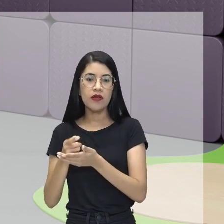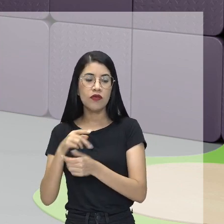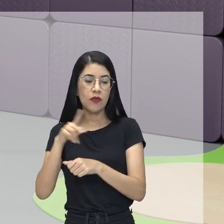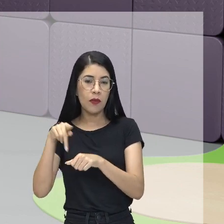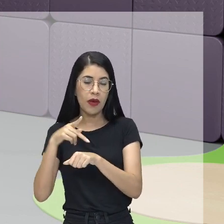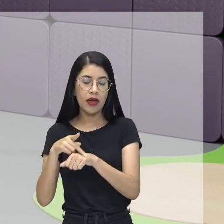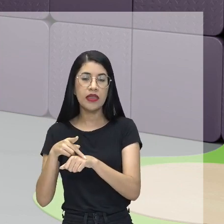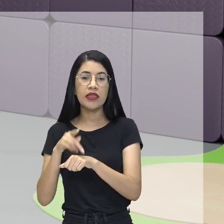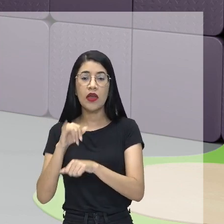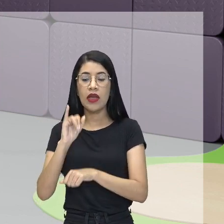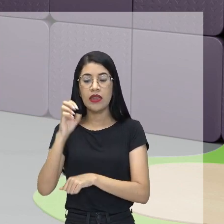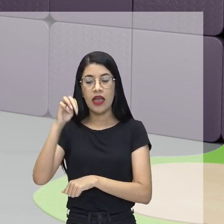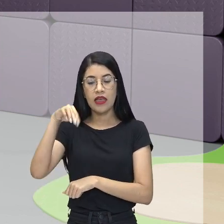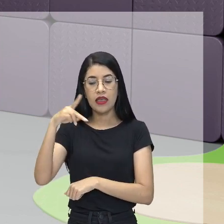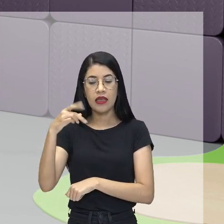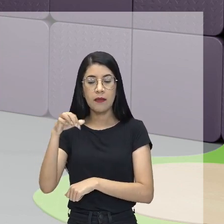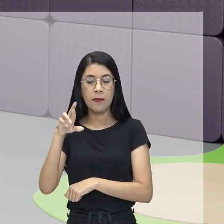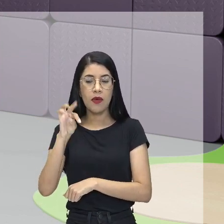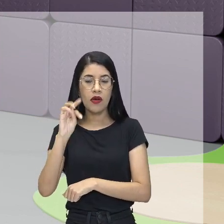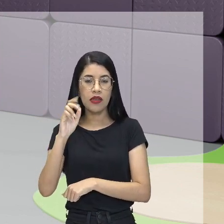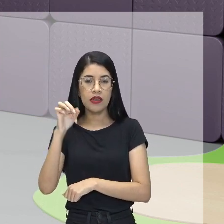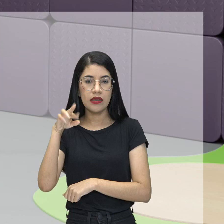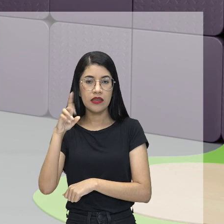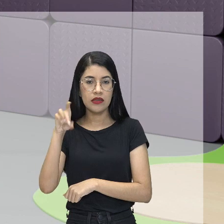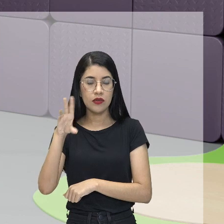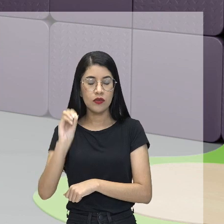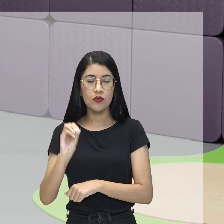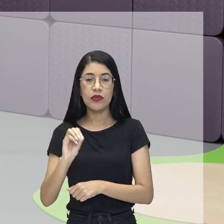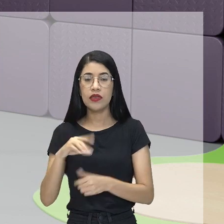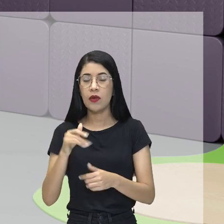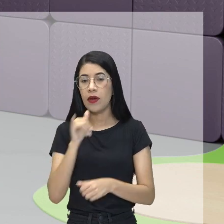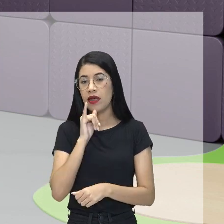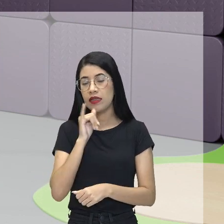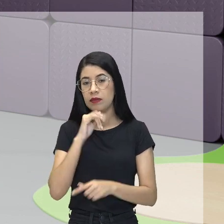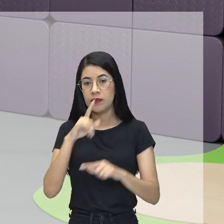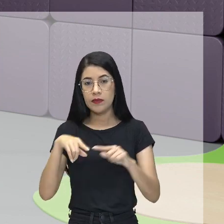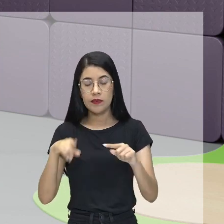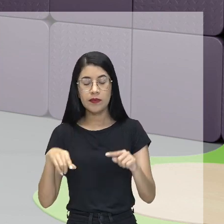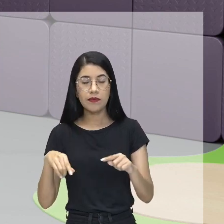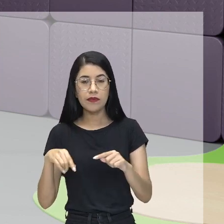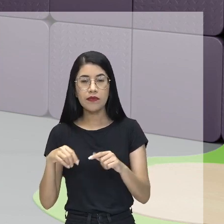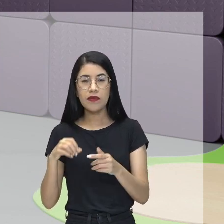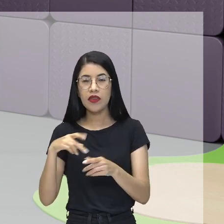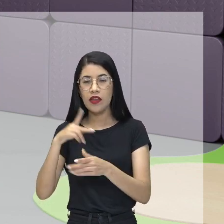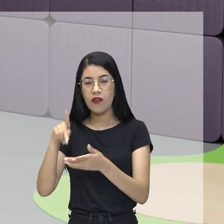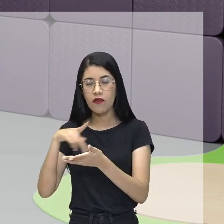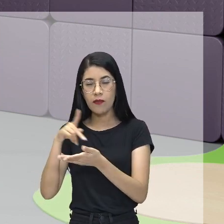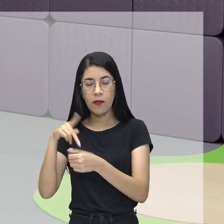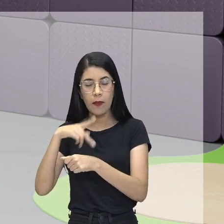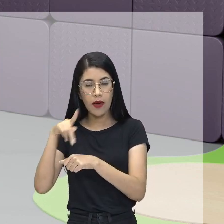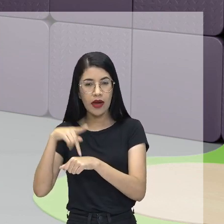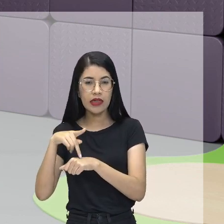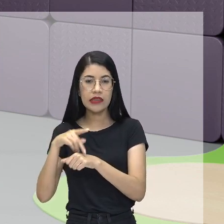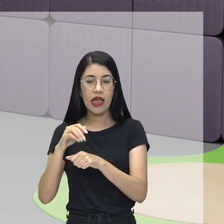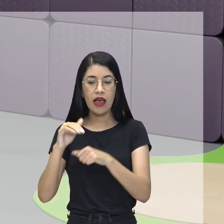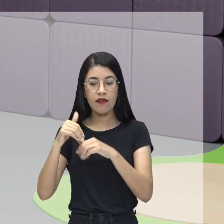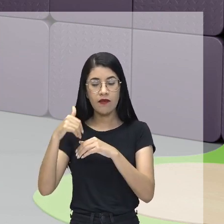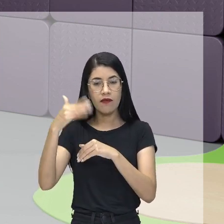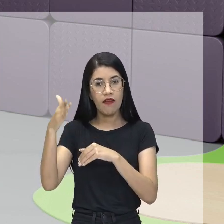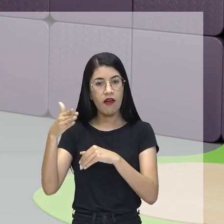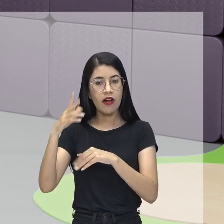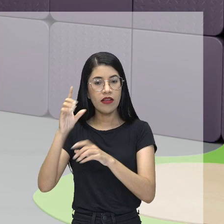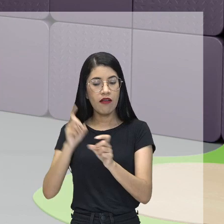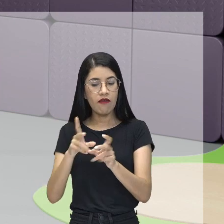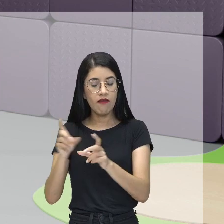os produtos de importação, por exemplo, nós no Brasil